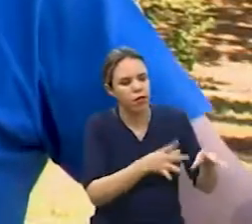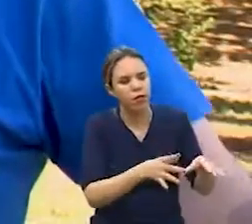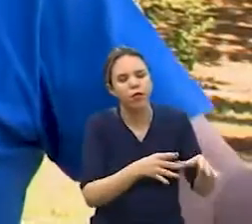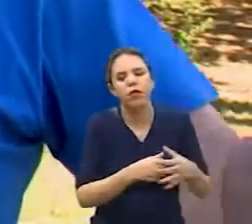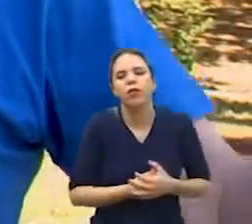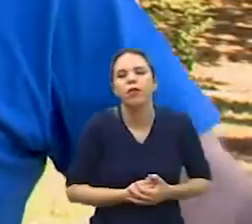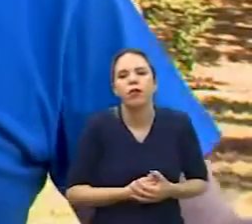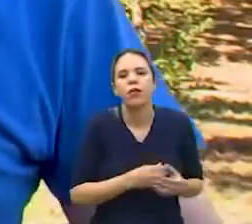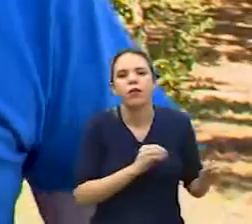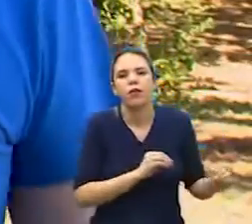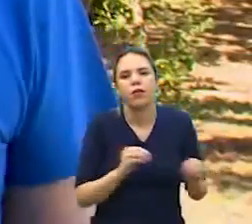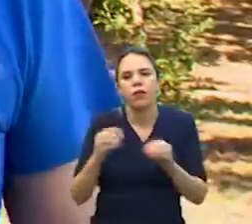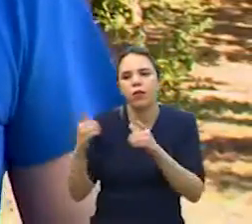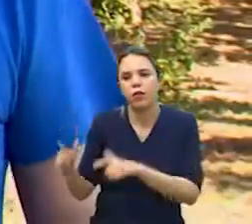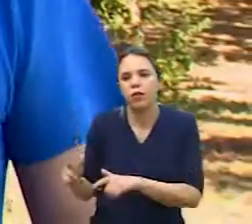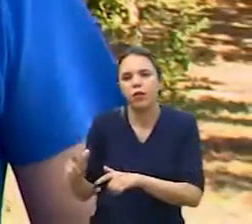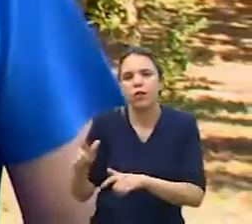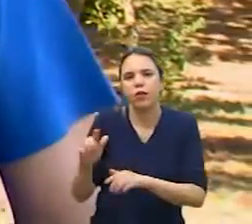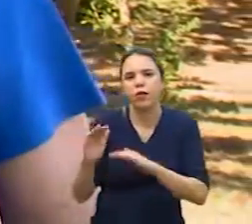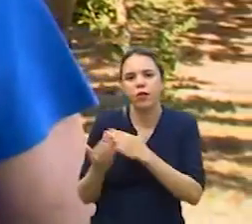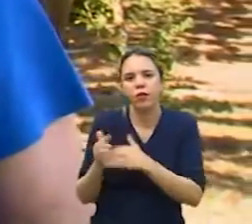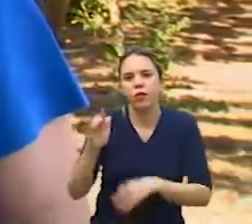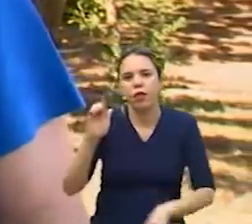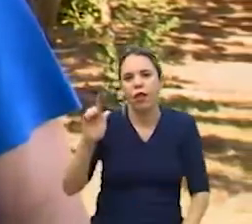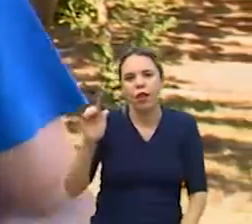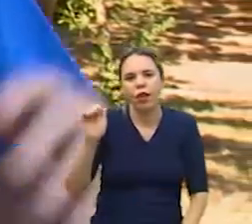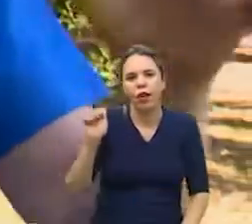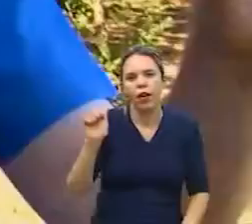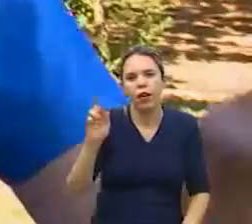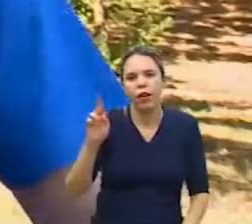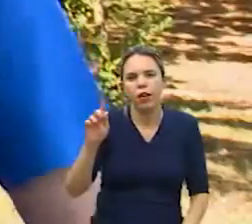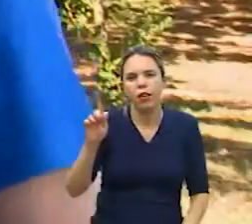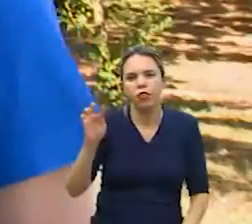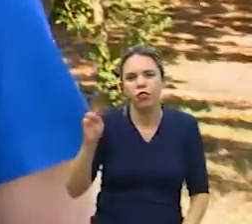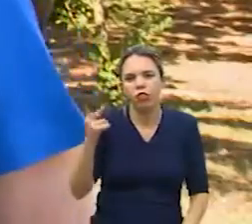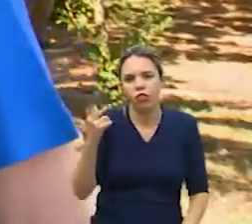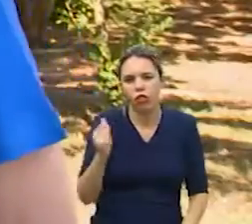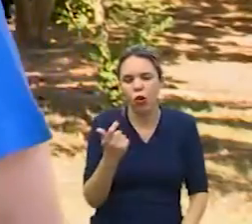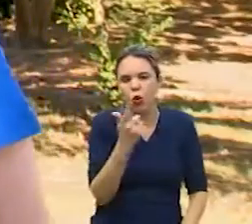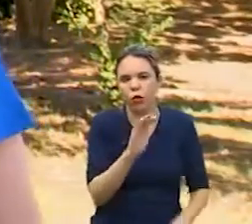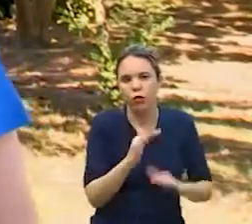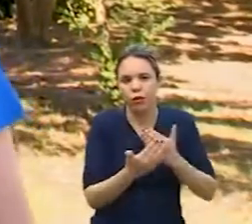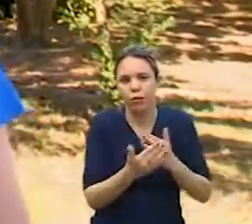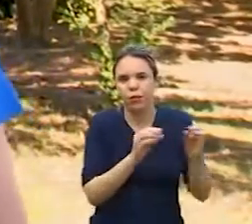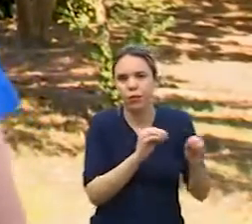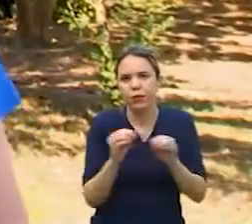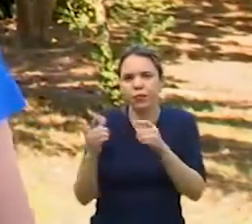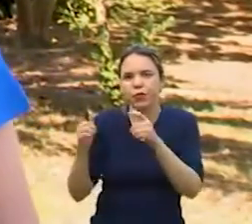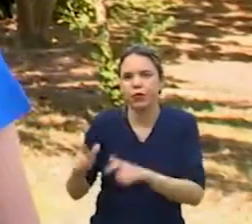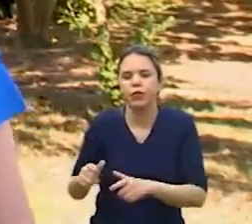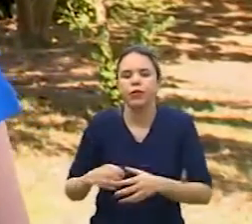que sair de lá. Daí de lá, mandaram aqui pro Gargantilha. Foi feito um esquema que veio para cá, no bairro Gargantilha. E lá no